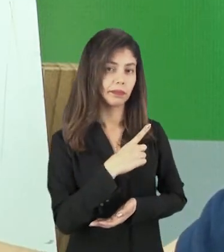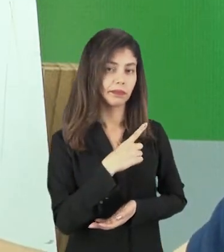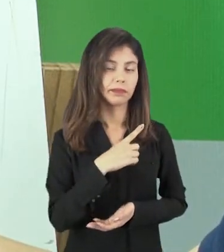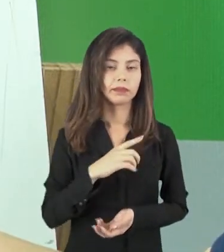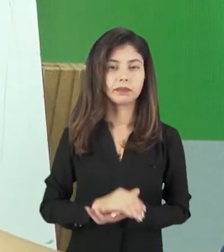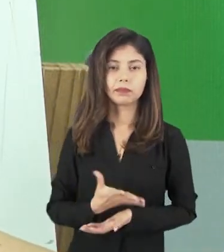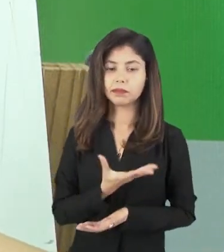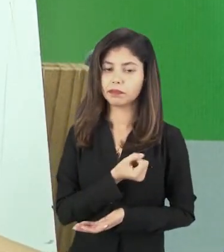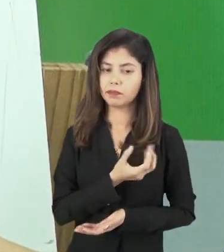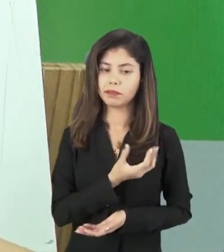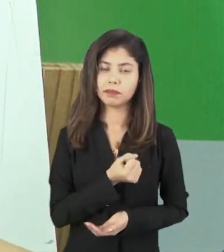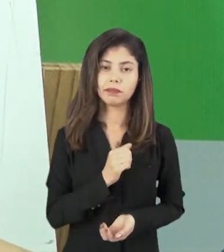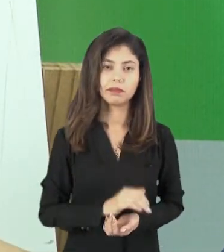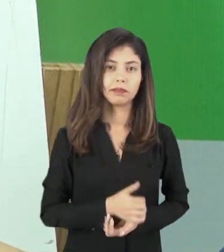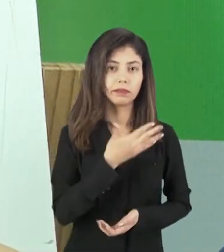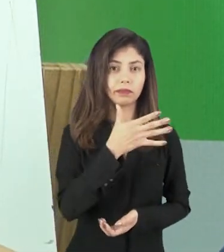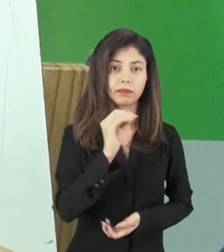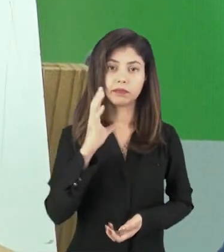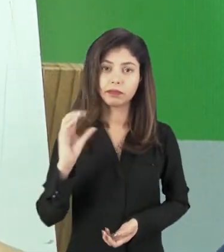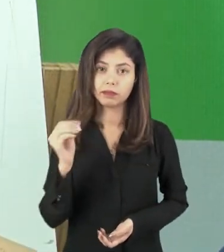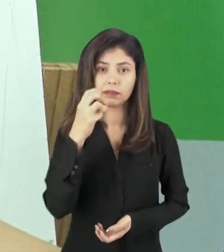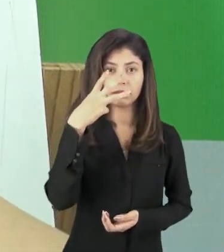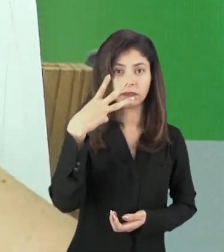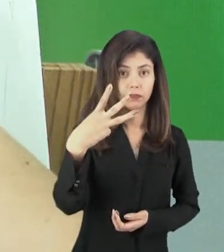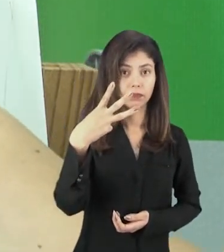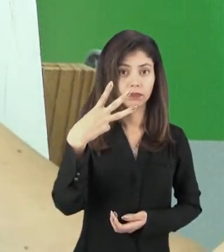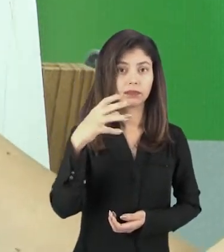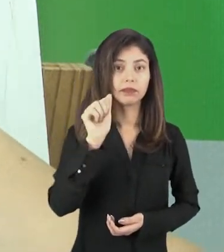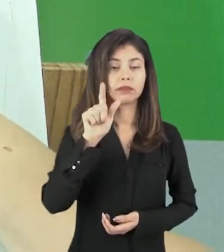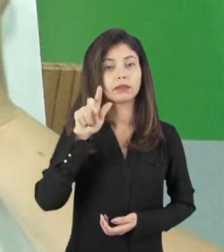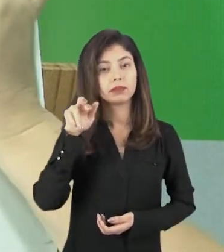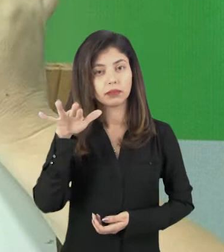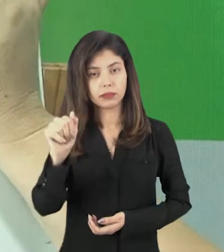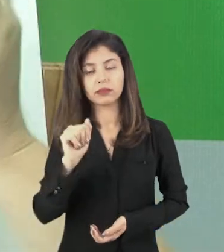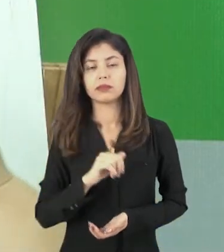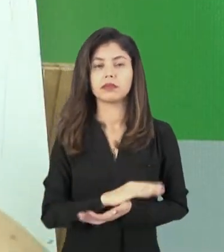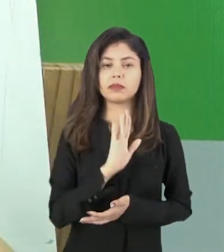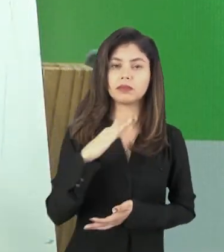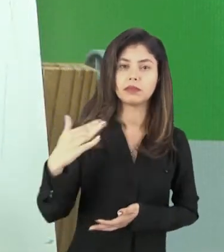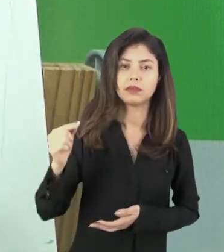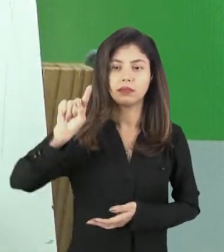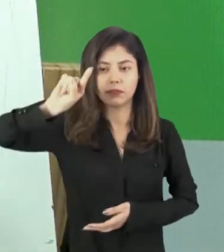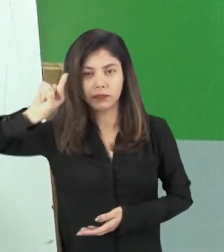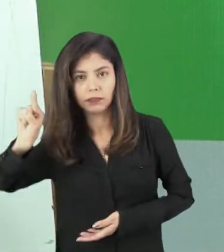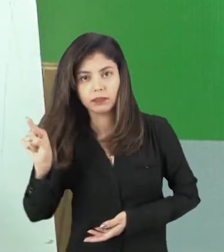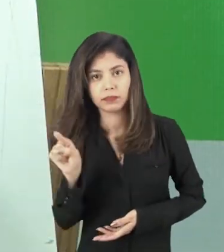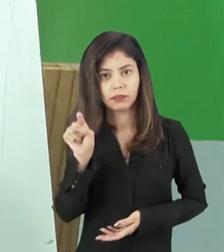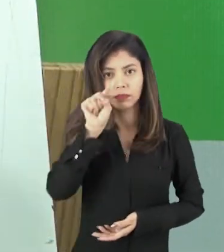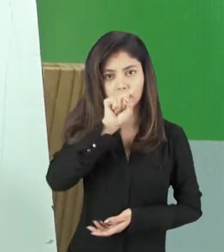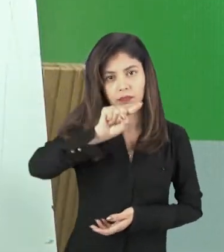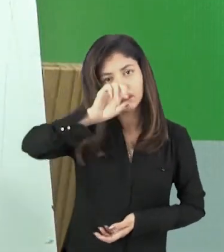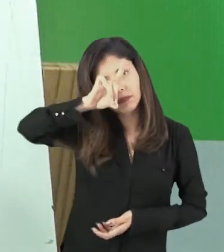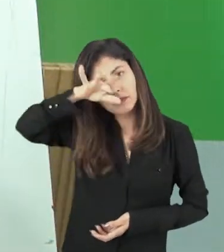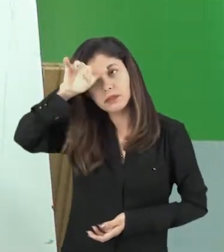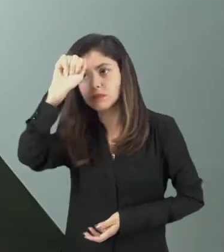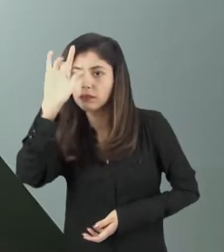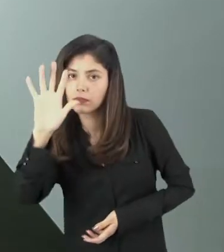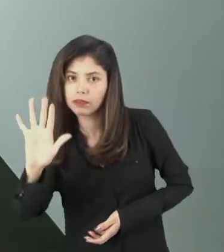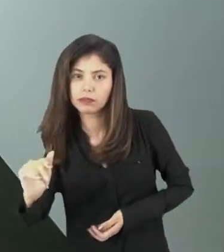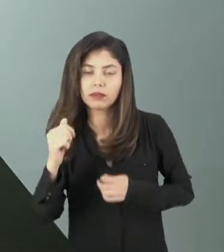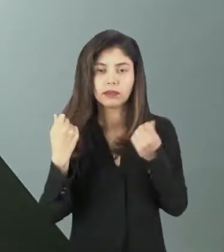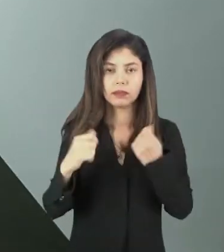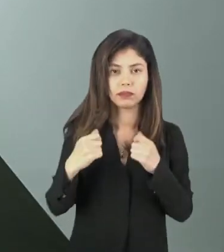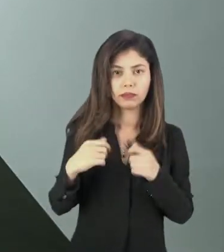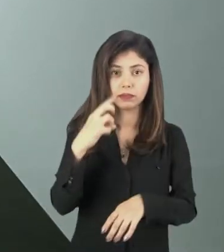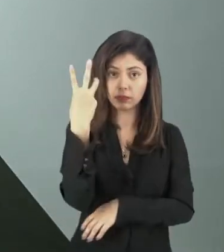o número ou sem ele tem três algarismos então aqui quando vou transformar em forma decimal ele